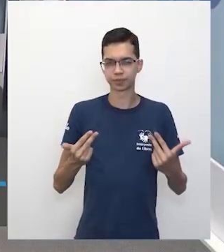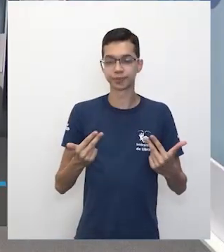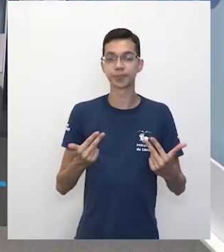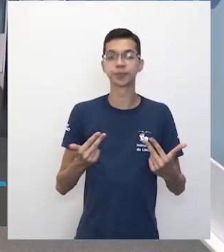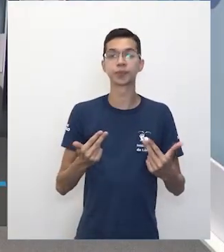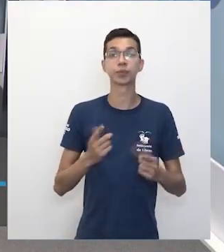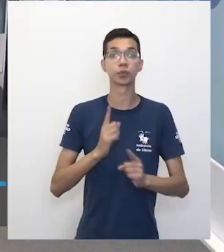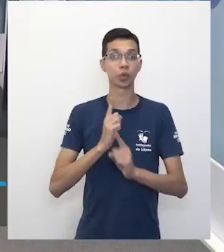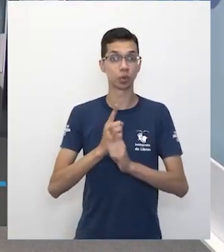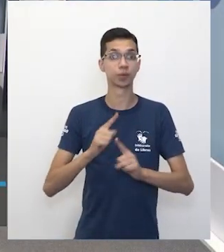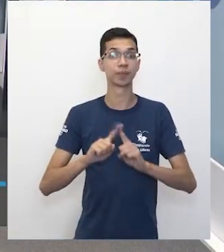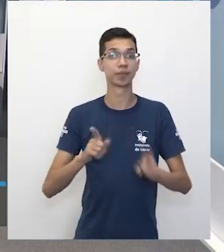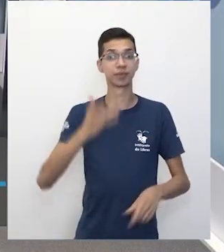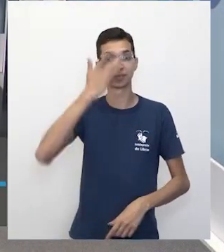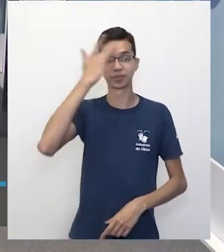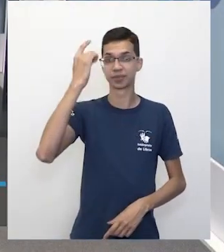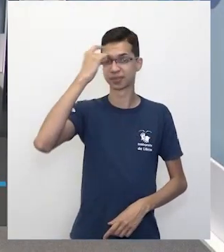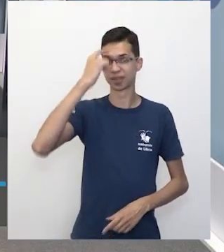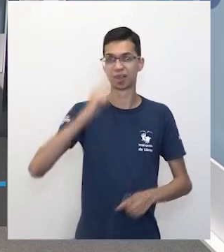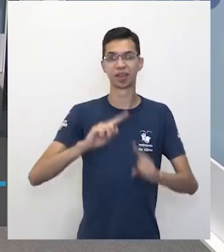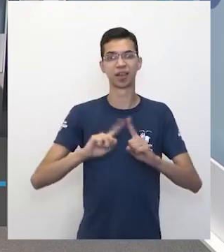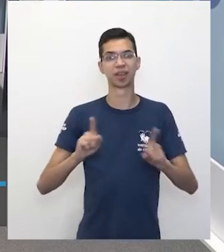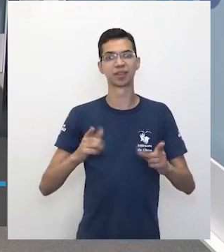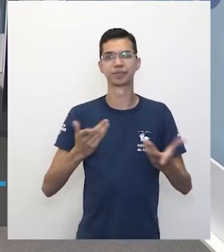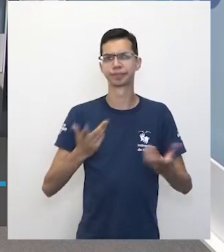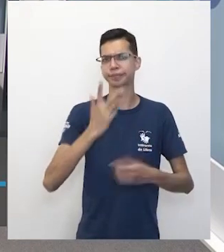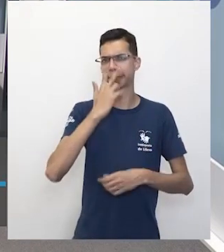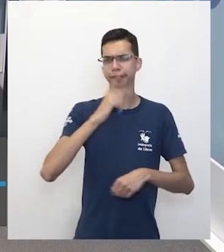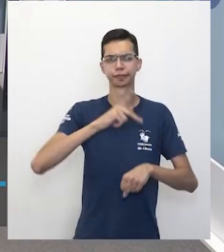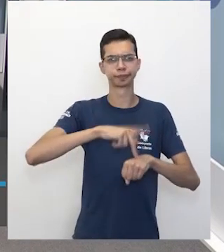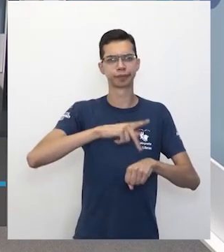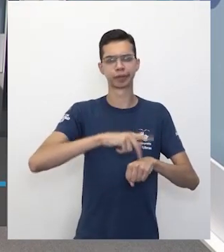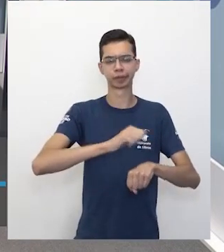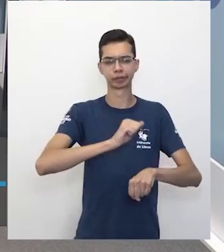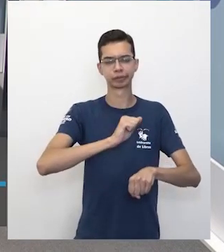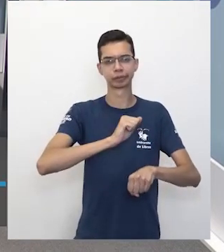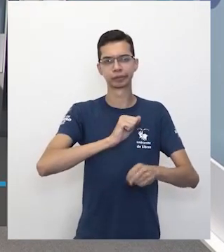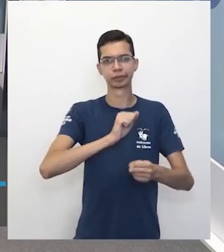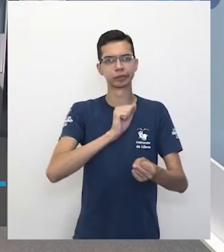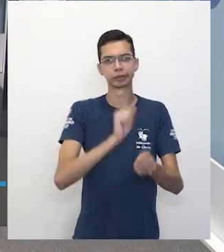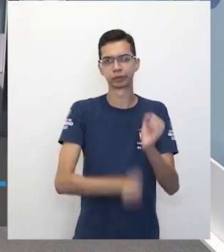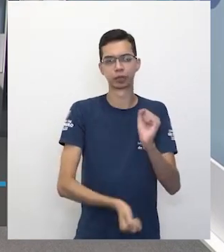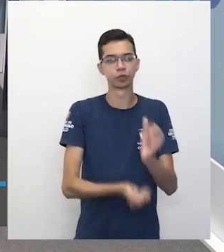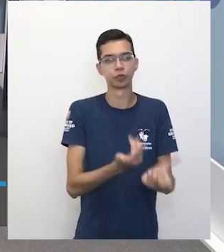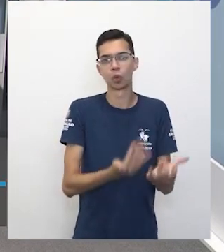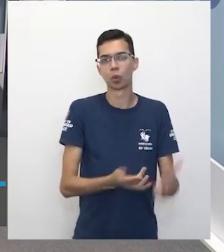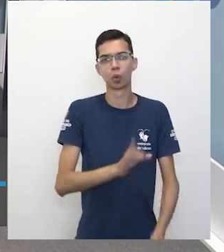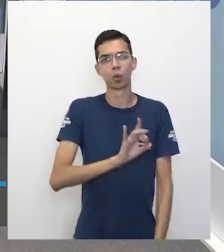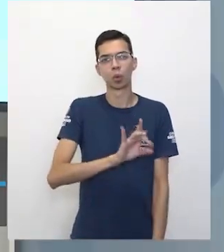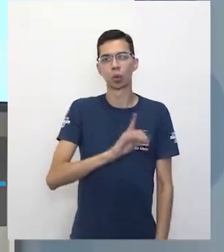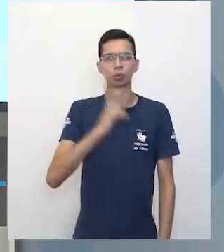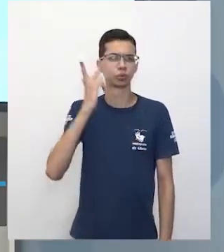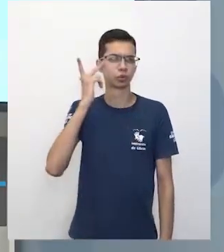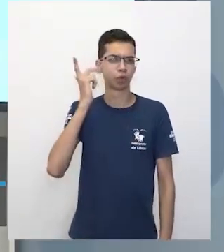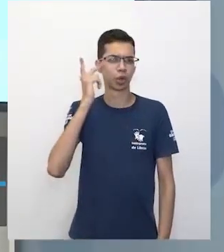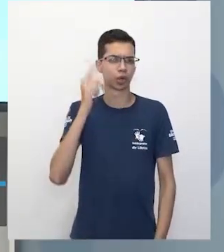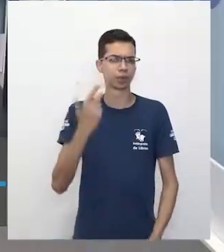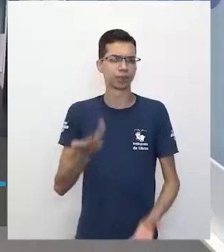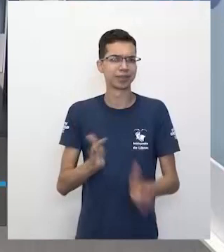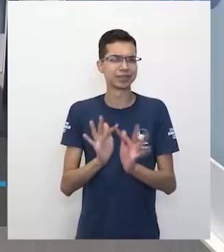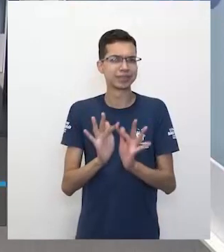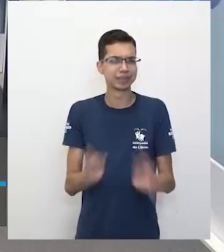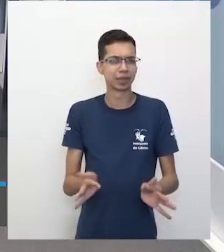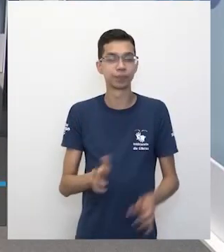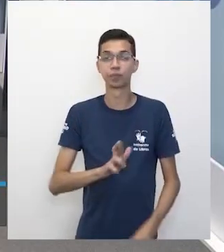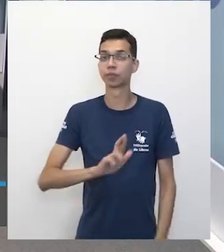caras podem ter falado assim, essa pedra bateu em algum lugar ali, pegou fogo sozinho e beleza. Então não é tão simples assim, mas deixa eu